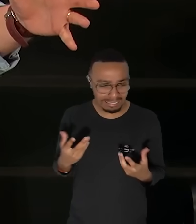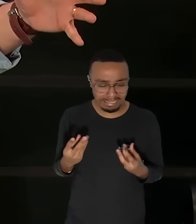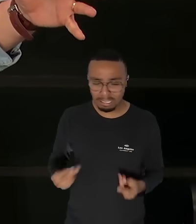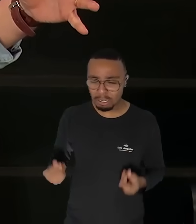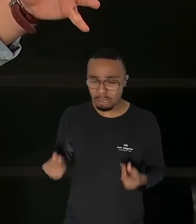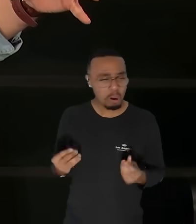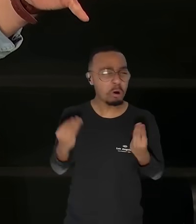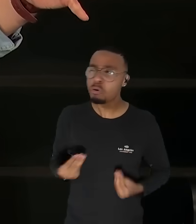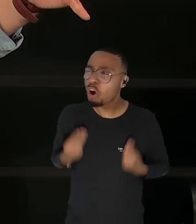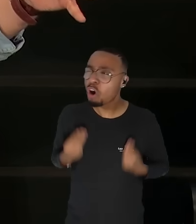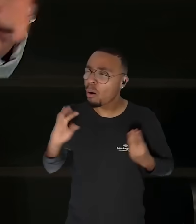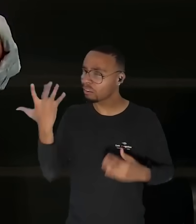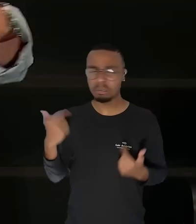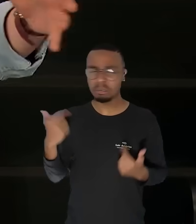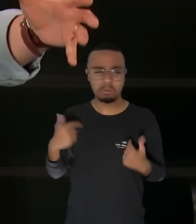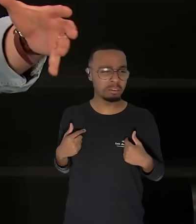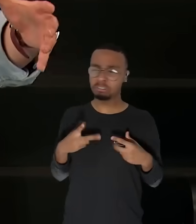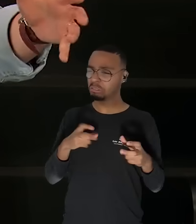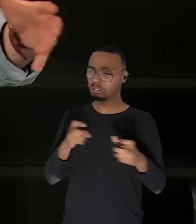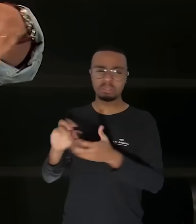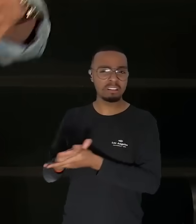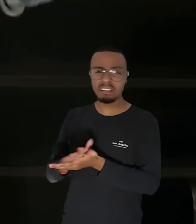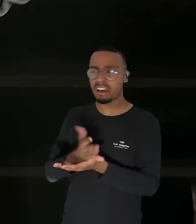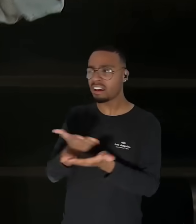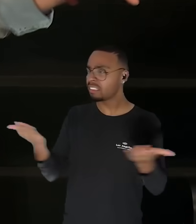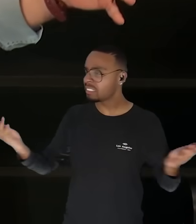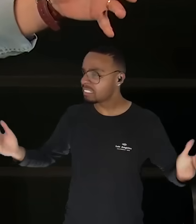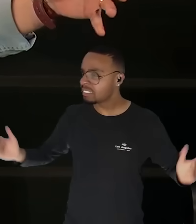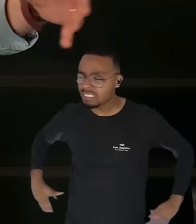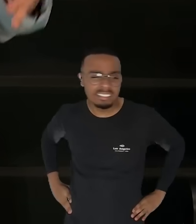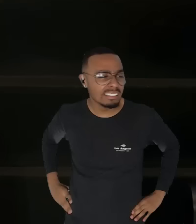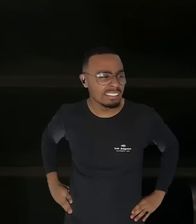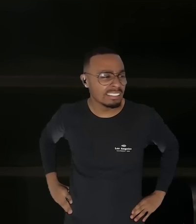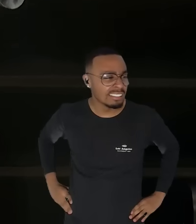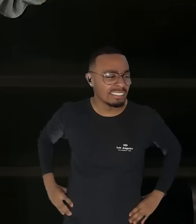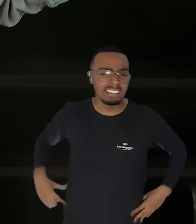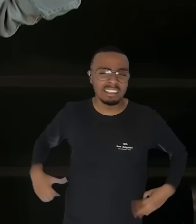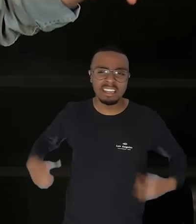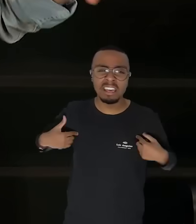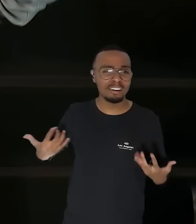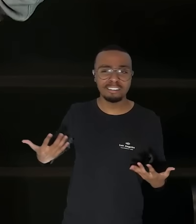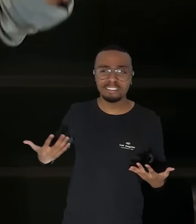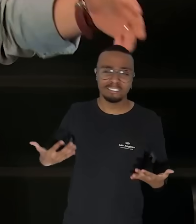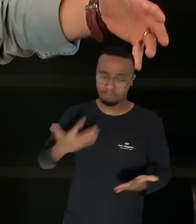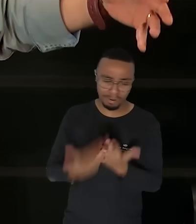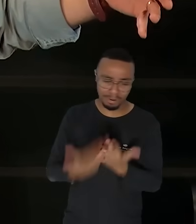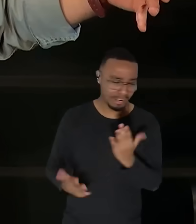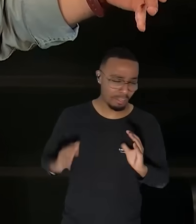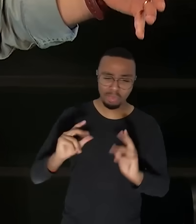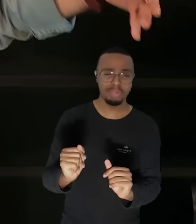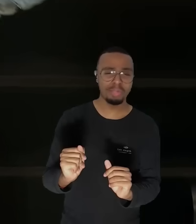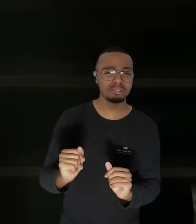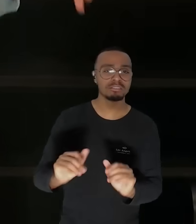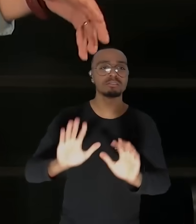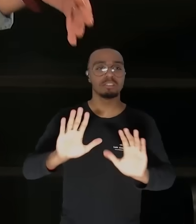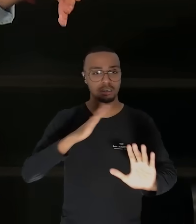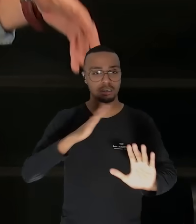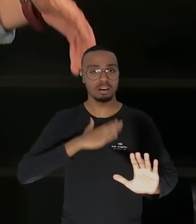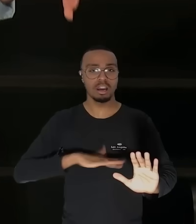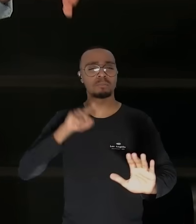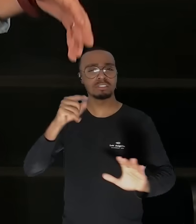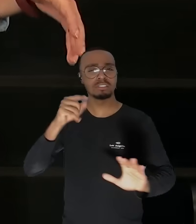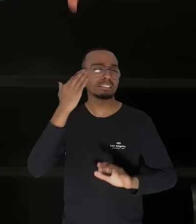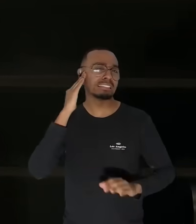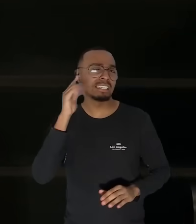podia acontecer. Eu estou aqui agora pego de surpresa, não perdi o chão. E eu quero que você entenda que o fato de